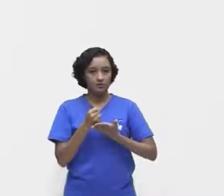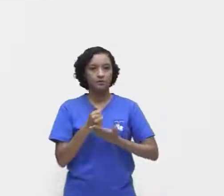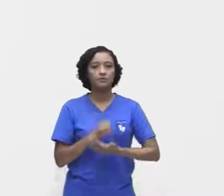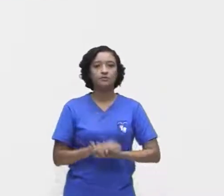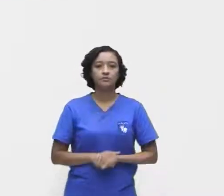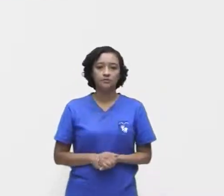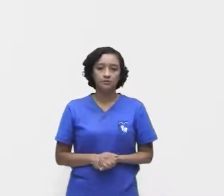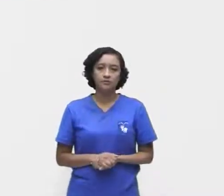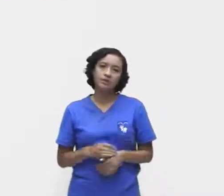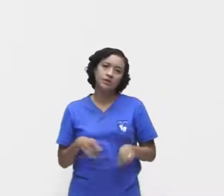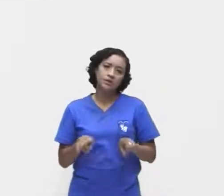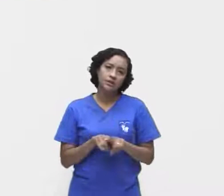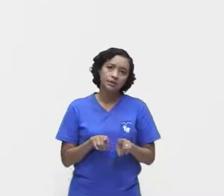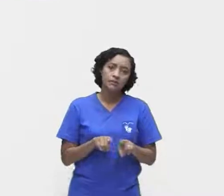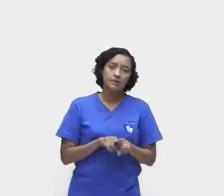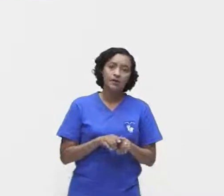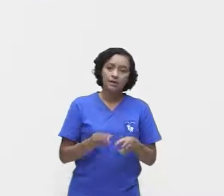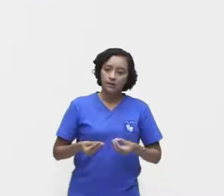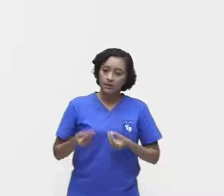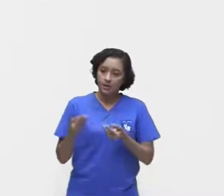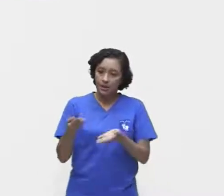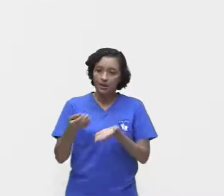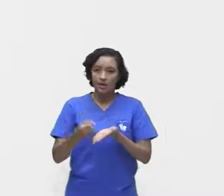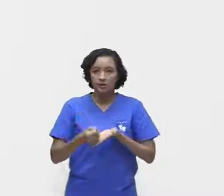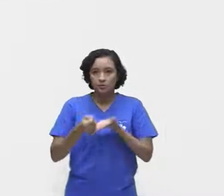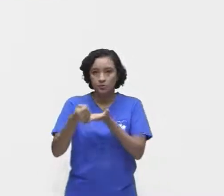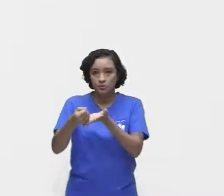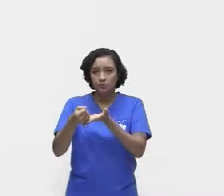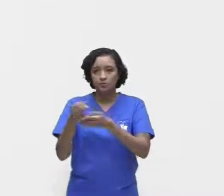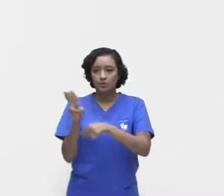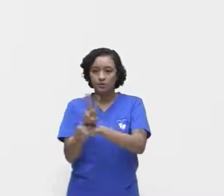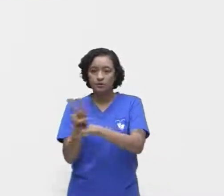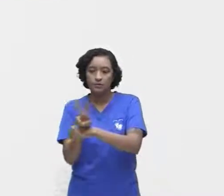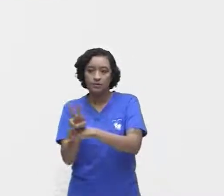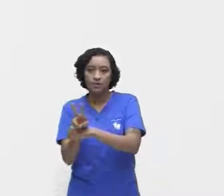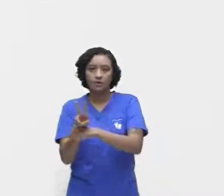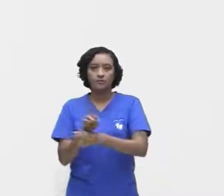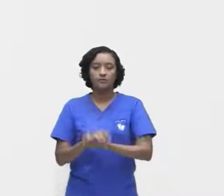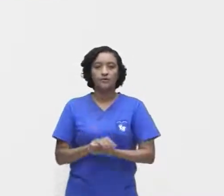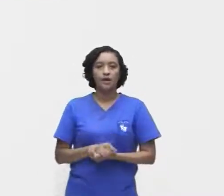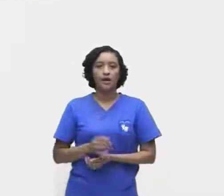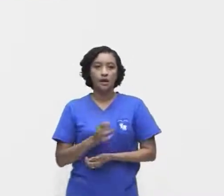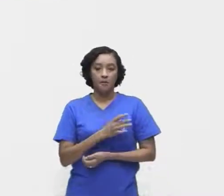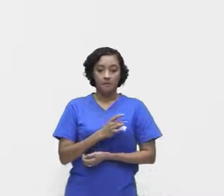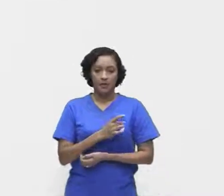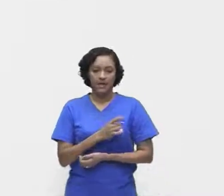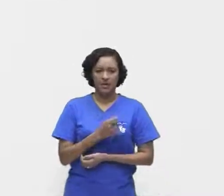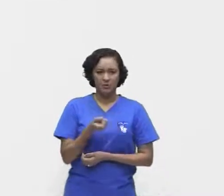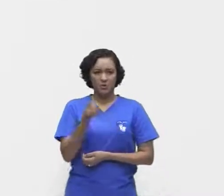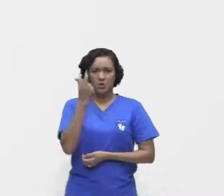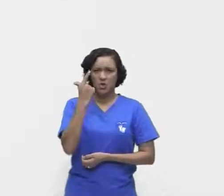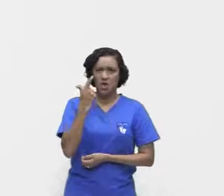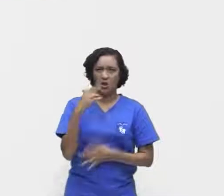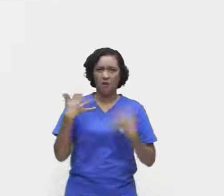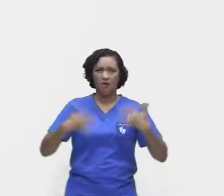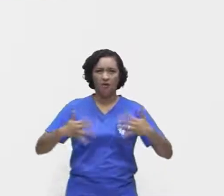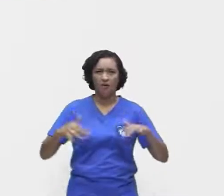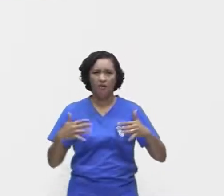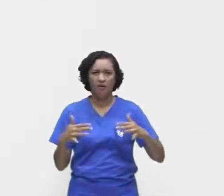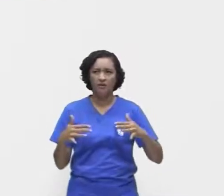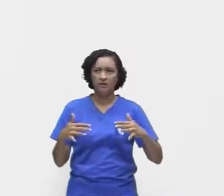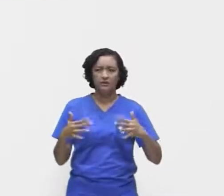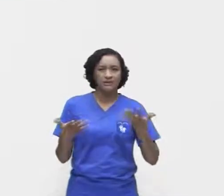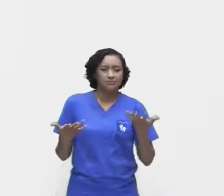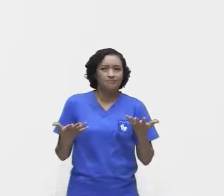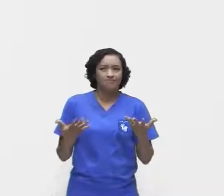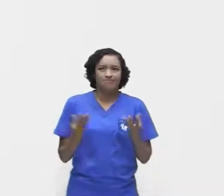pedir, oferecer ajuda e proteção. Então, assim, a gente sempre, eu tô com medo, tá extremo, tá demais, eu não tô conseguindo lidar com tudo